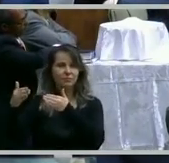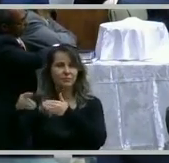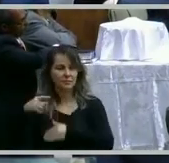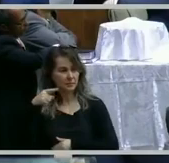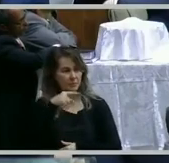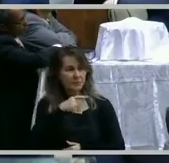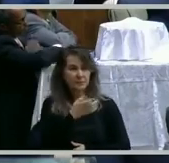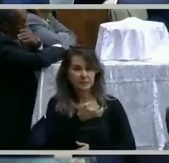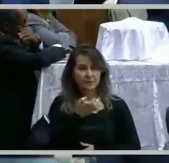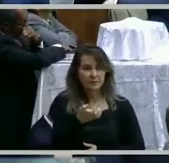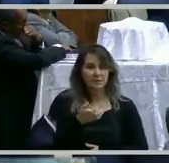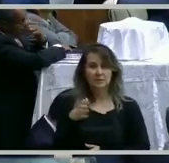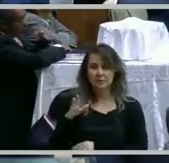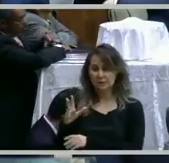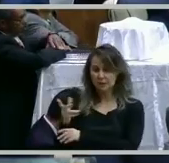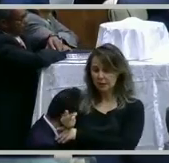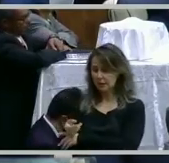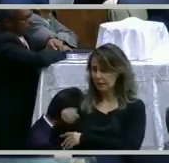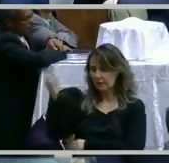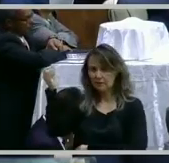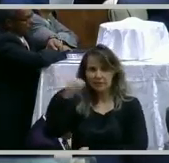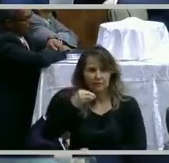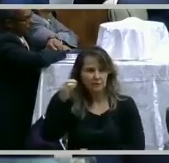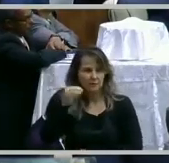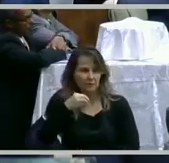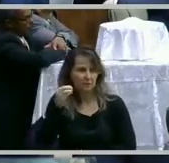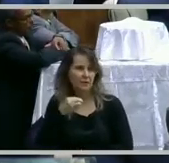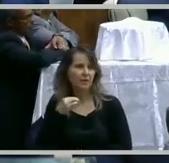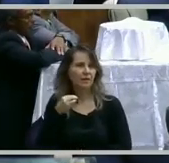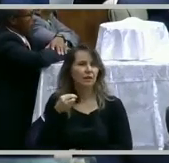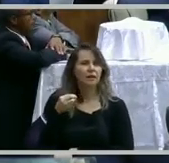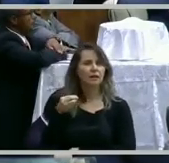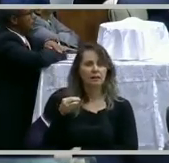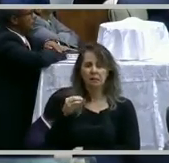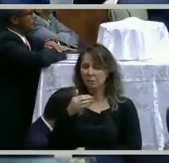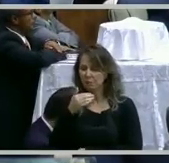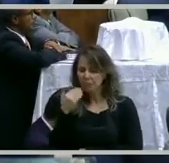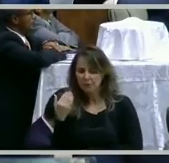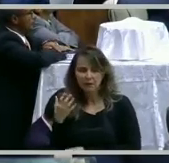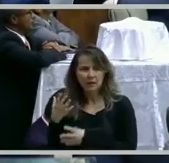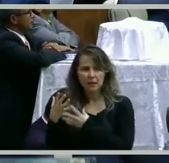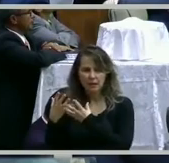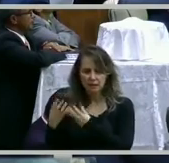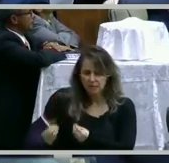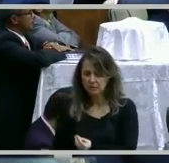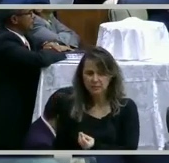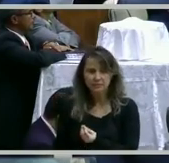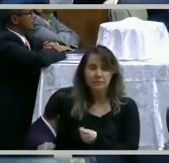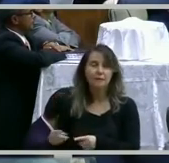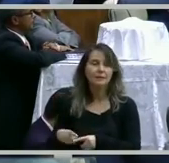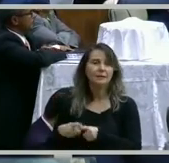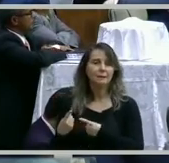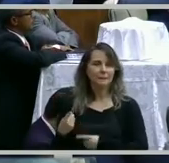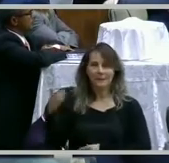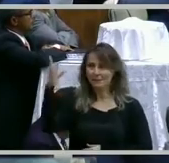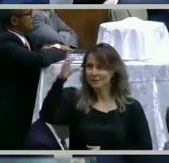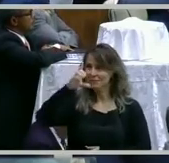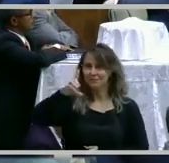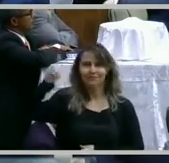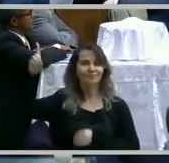fraca, anêmica, pálida, morta, apagada. Mas o dono da